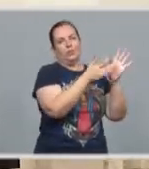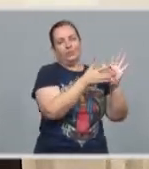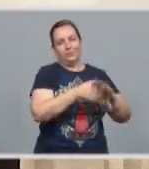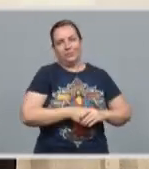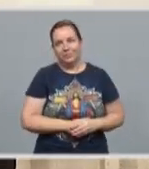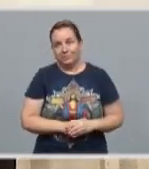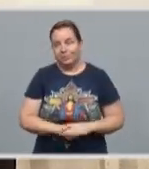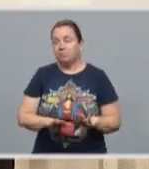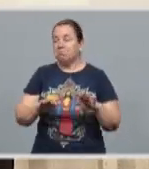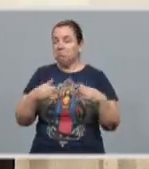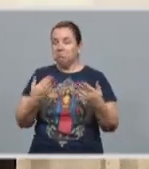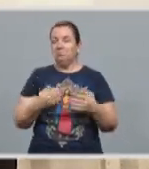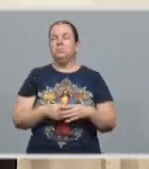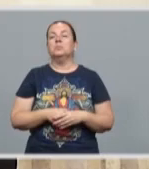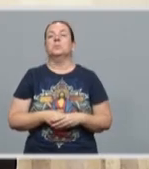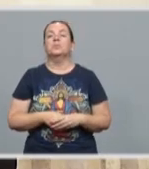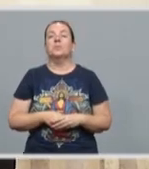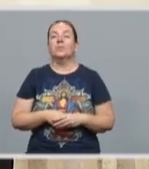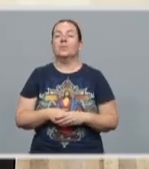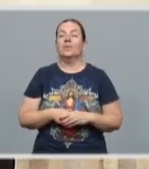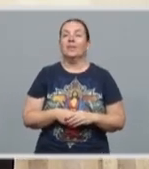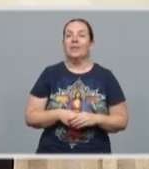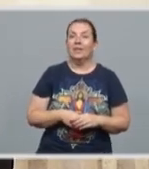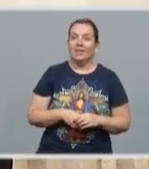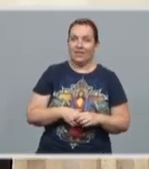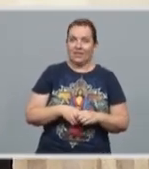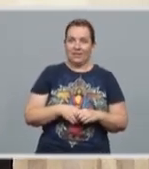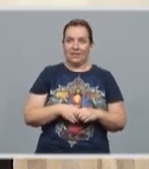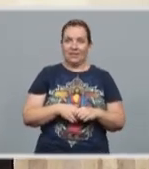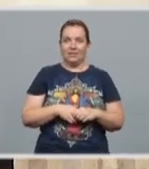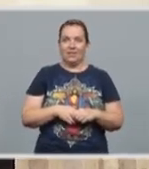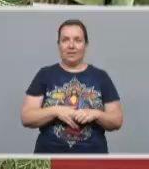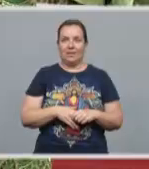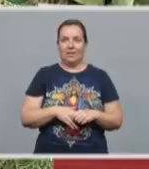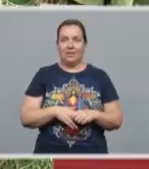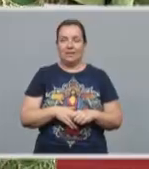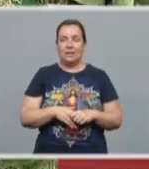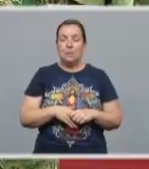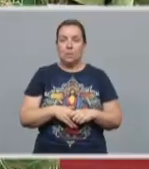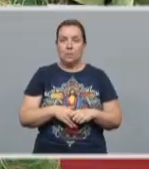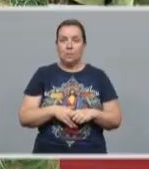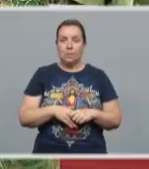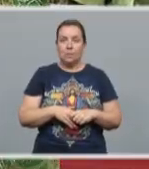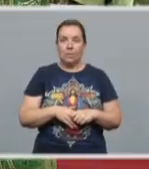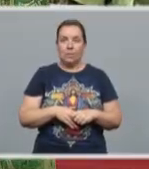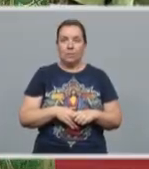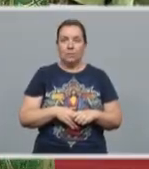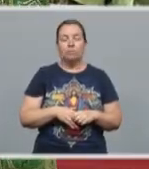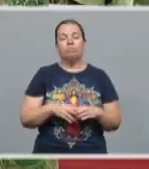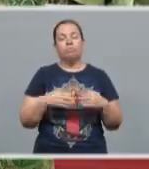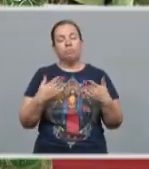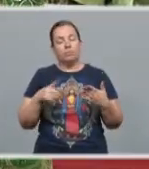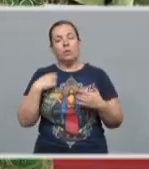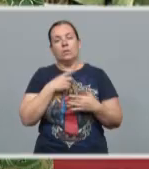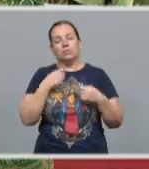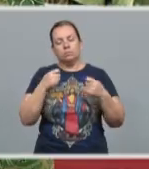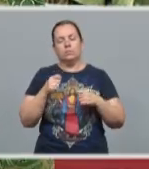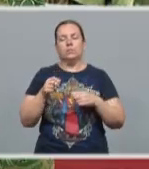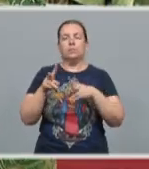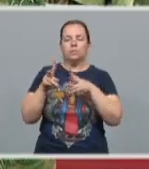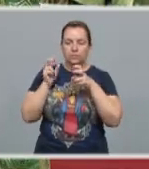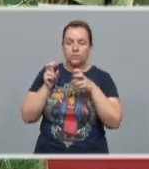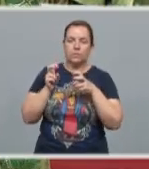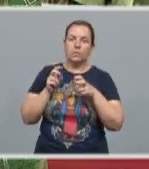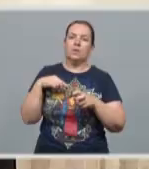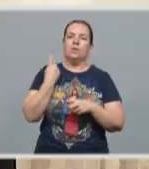de João passam a ser discípulos de Jesus. Talvez isso nos faça perceber